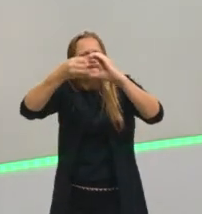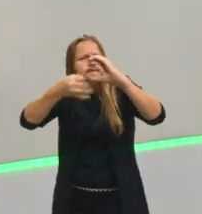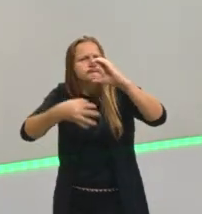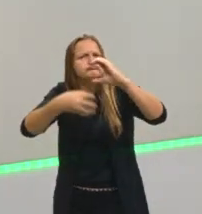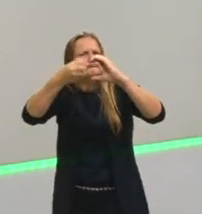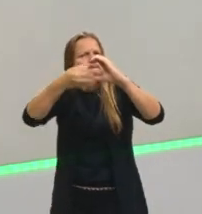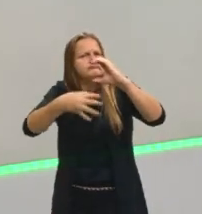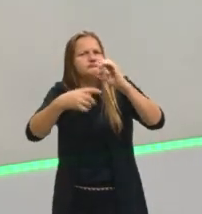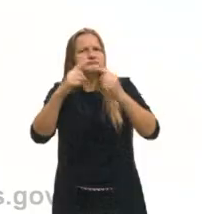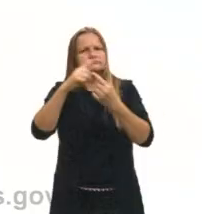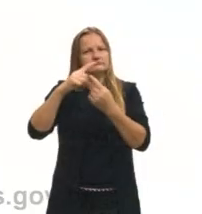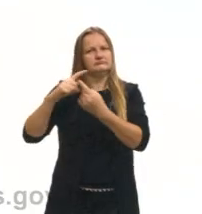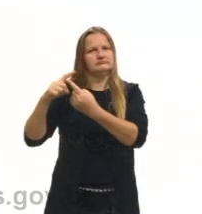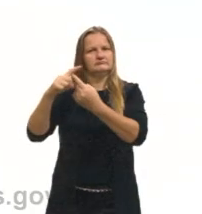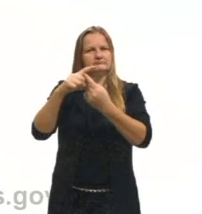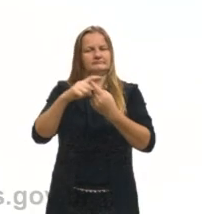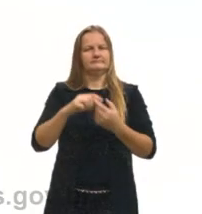Certo?